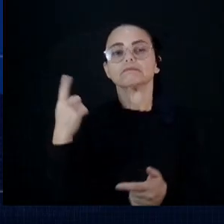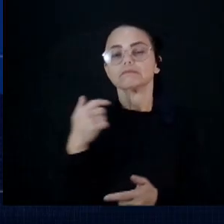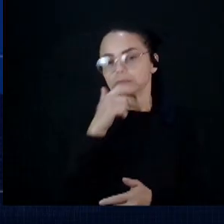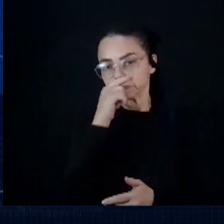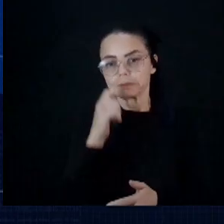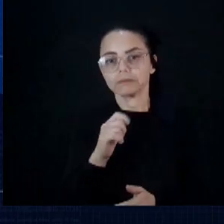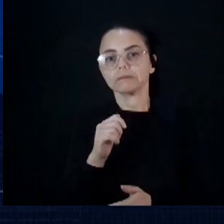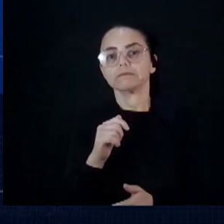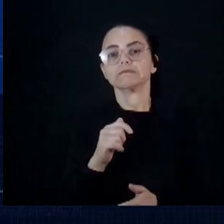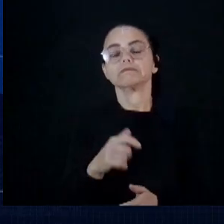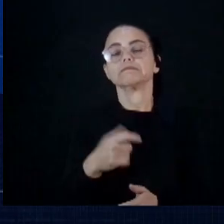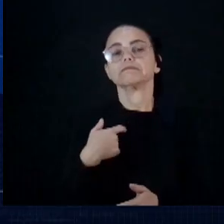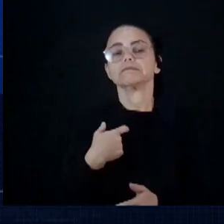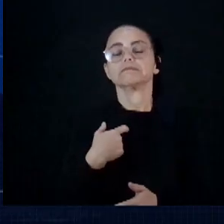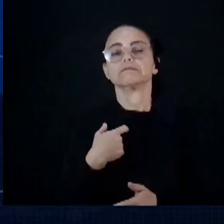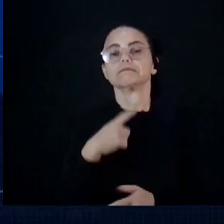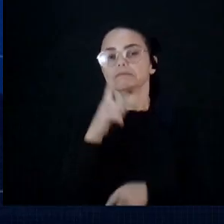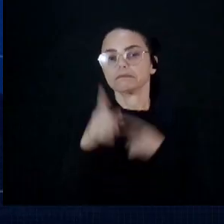IA começa a inventar besteira.